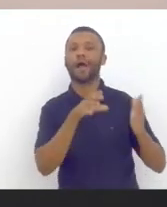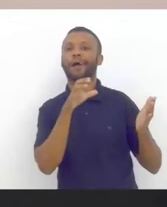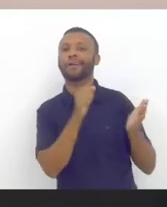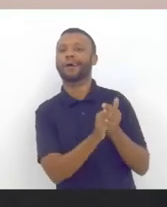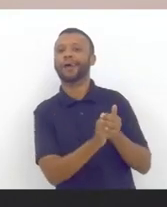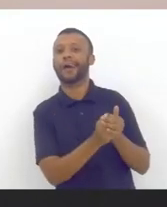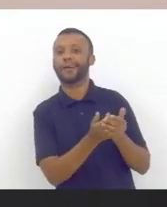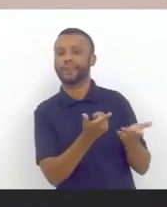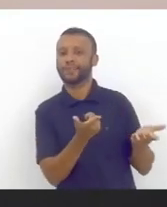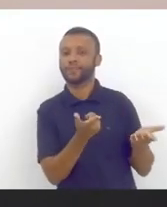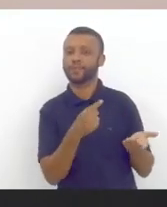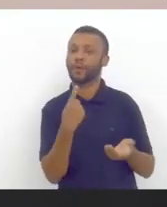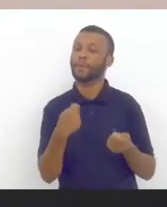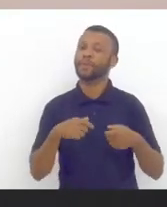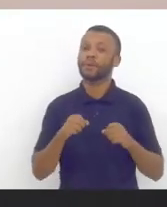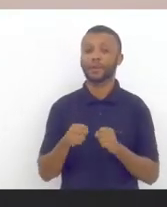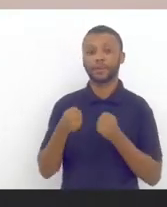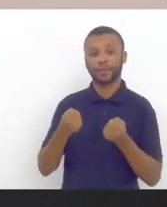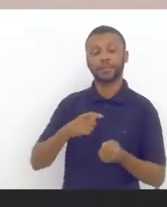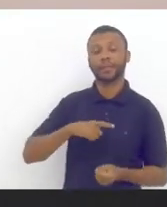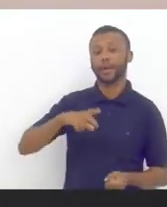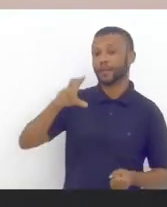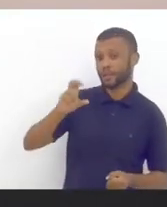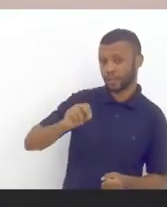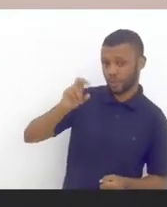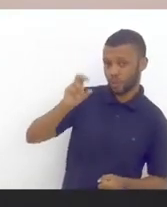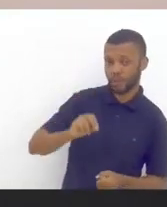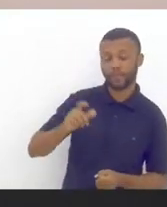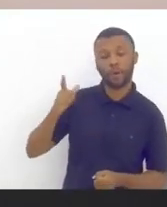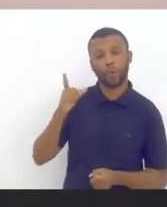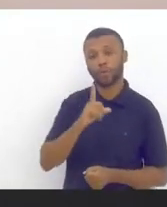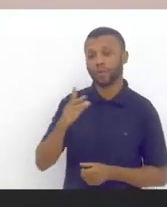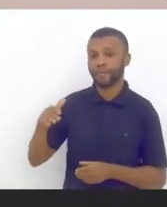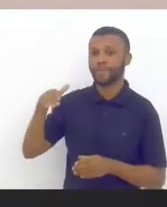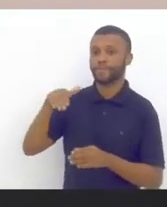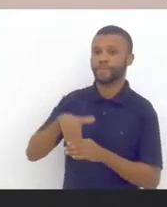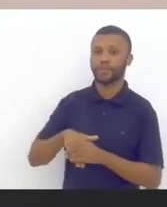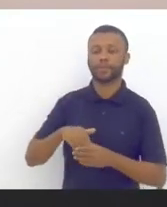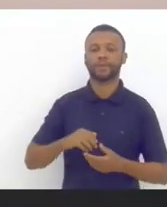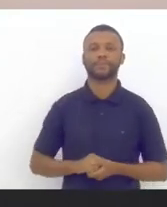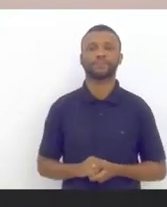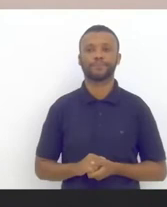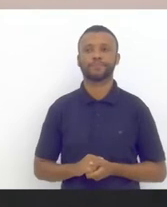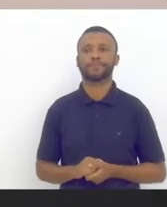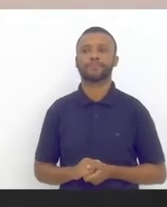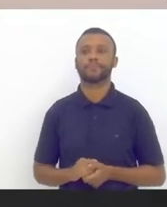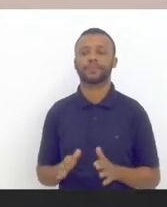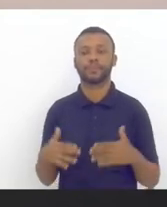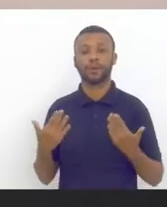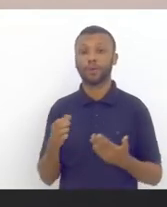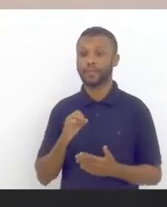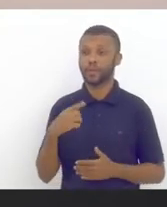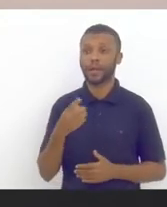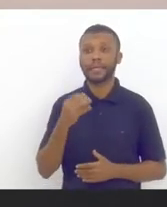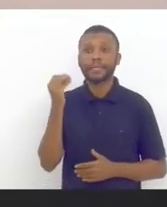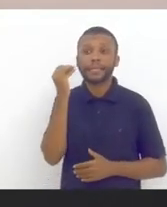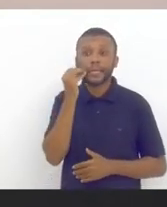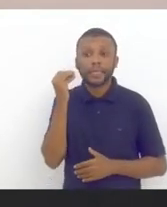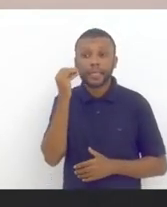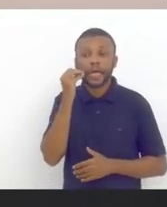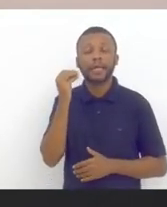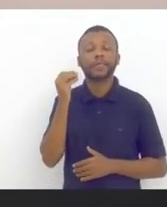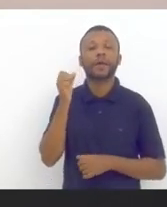Então, a gente tem que garantir que tenha pelo menos uns 50 para votar. Então, se a gente tentasse